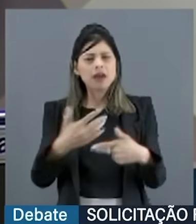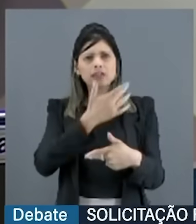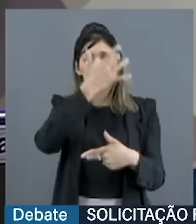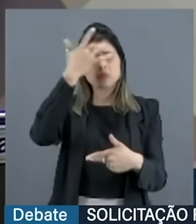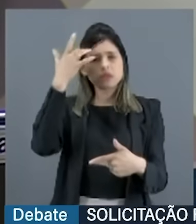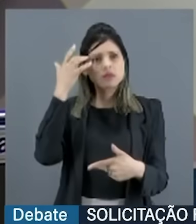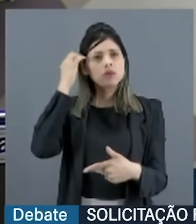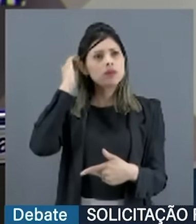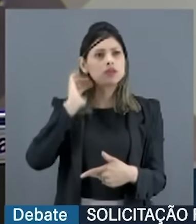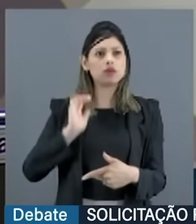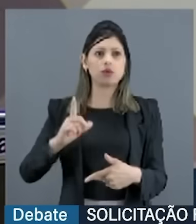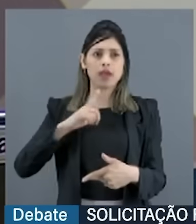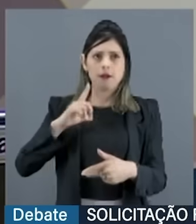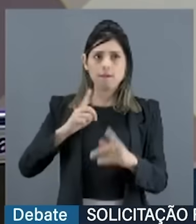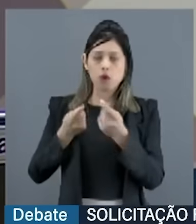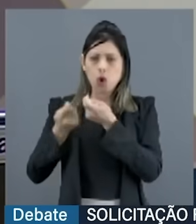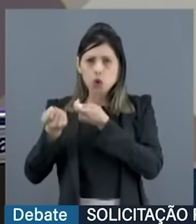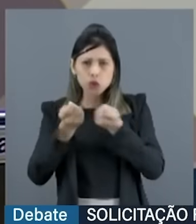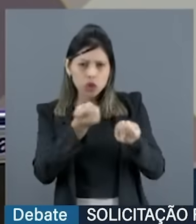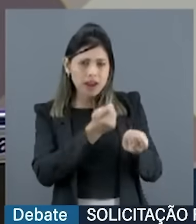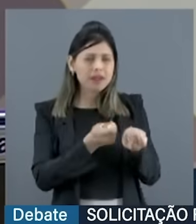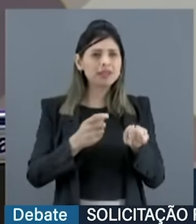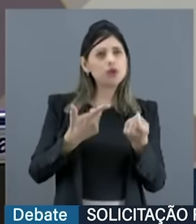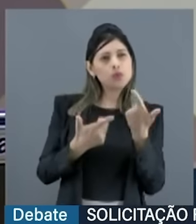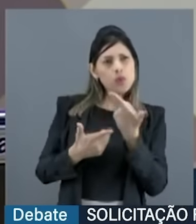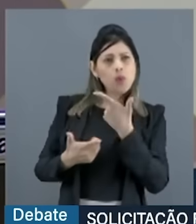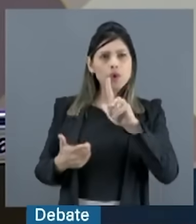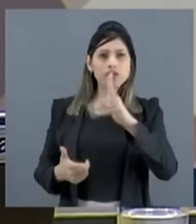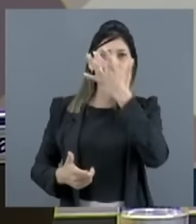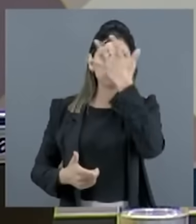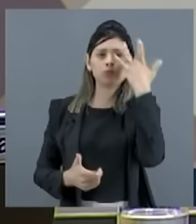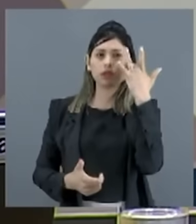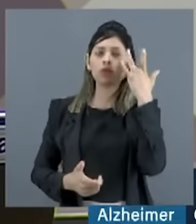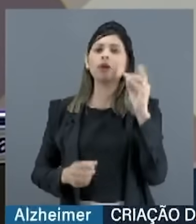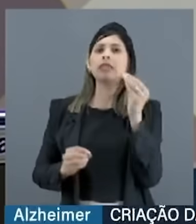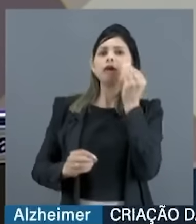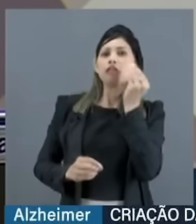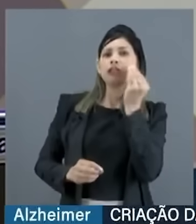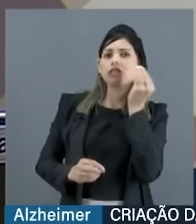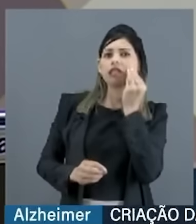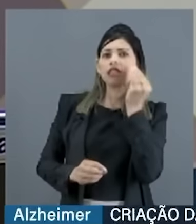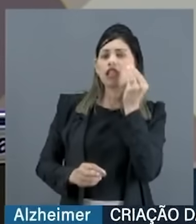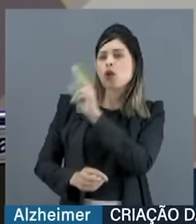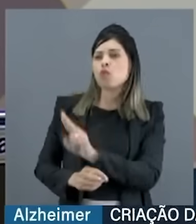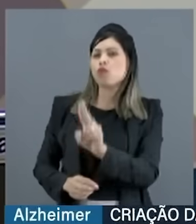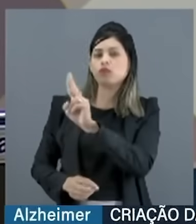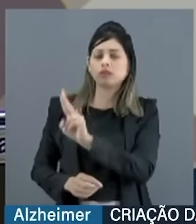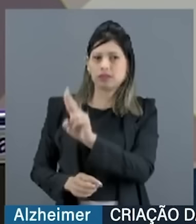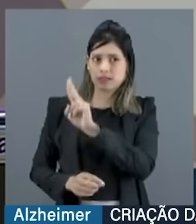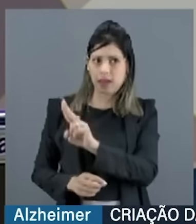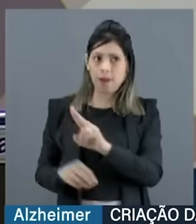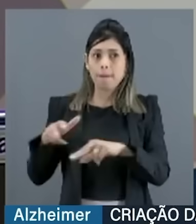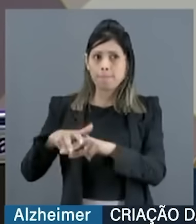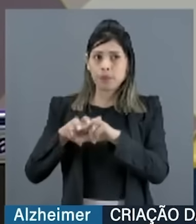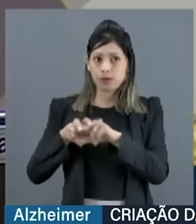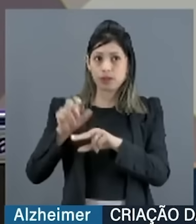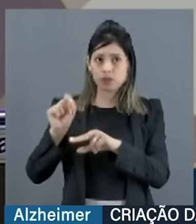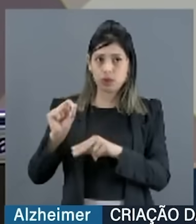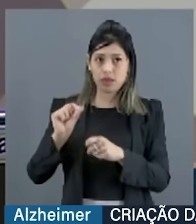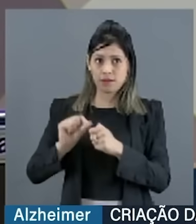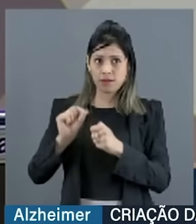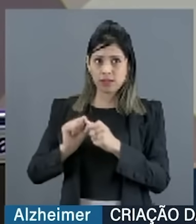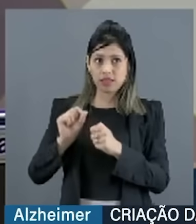pessoas foram manipuladas por indivíduos que as instrumentalizaram por seus